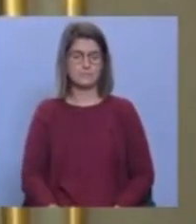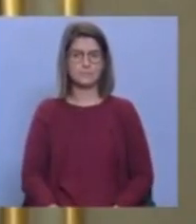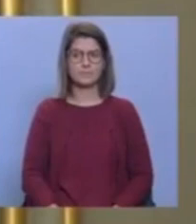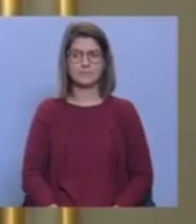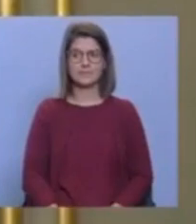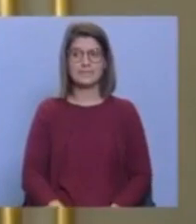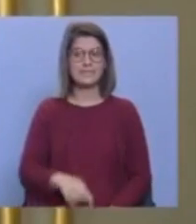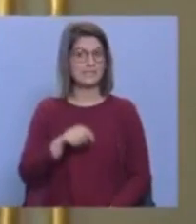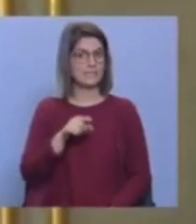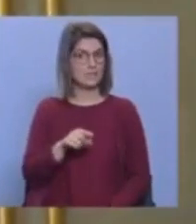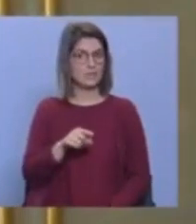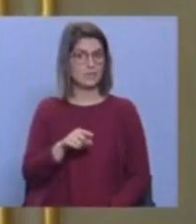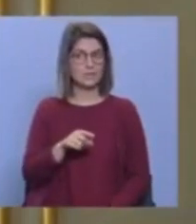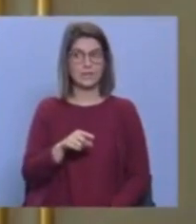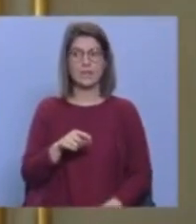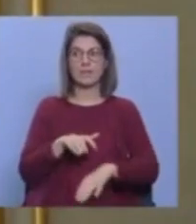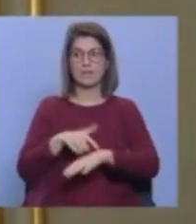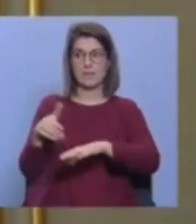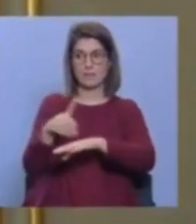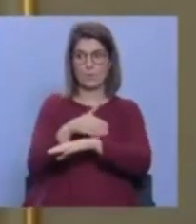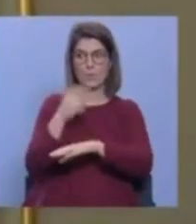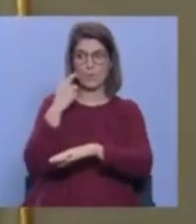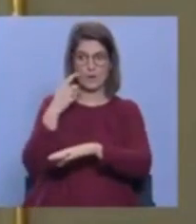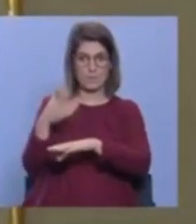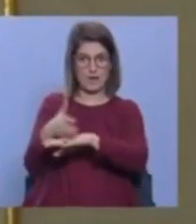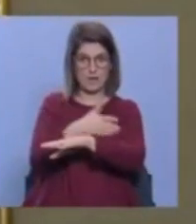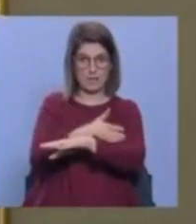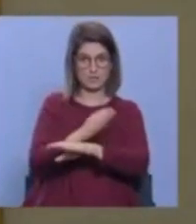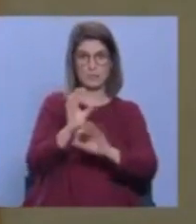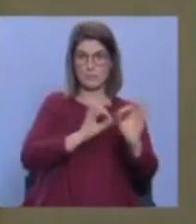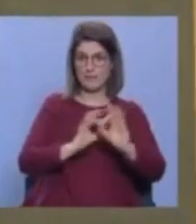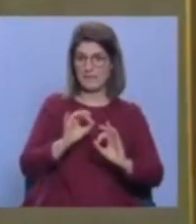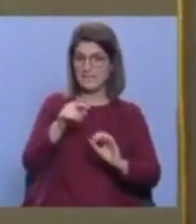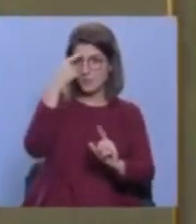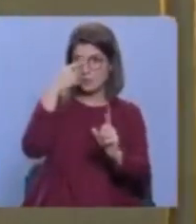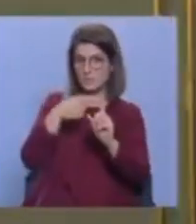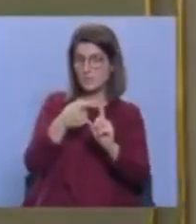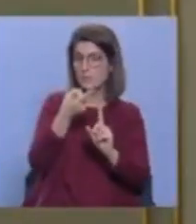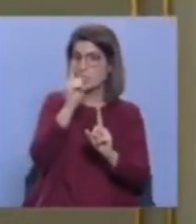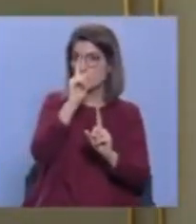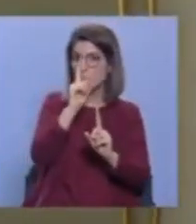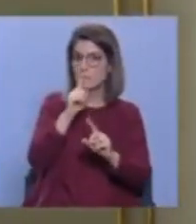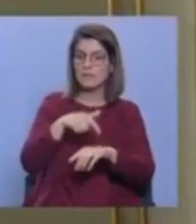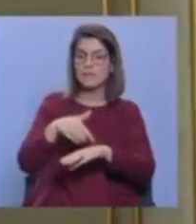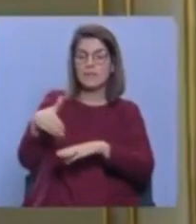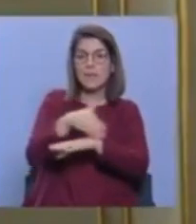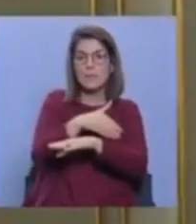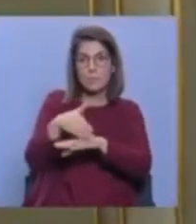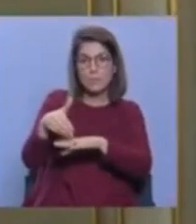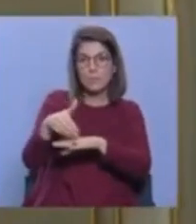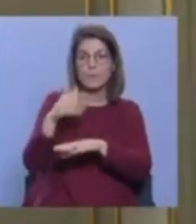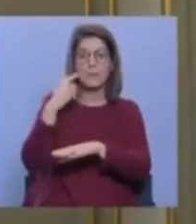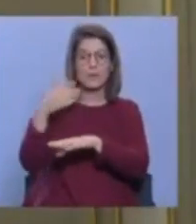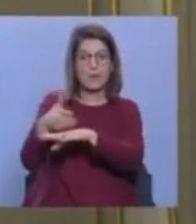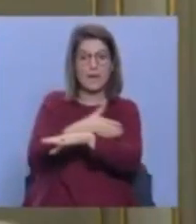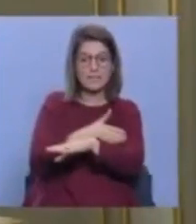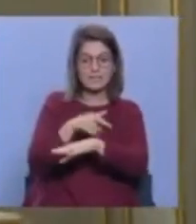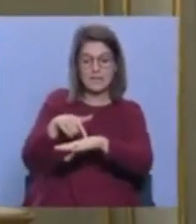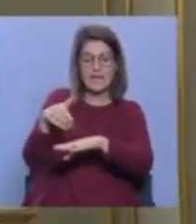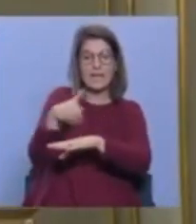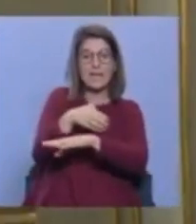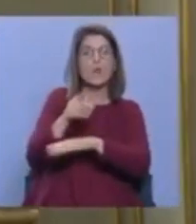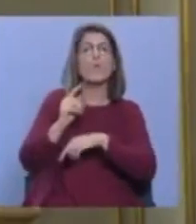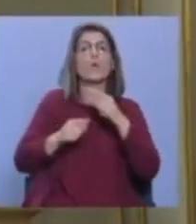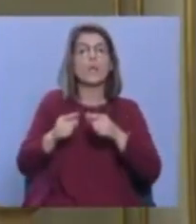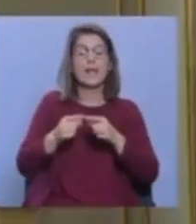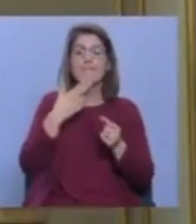E não é este o objetivo da Quaresma. E a Quaresma é um tempo prático, é um tempo de manobras, é